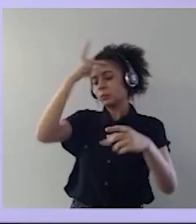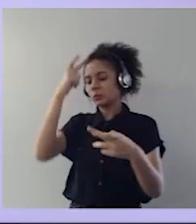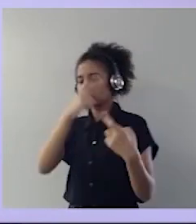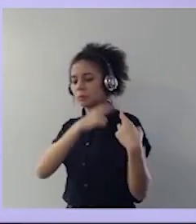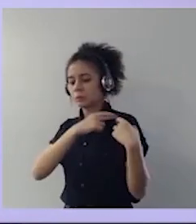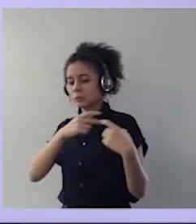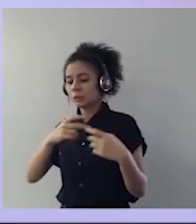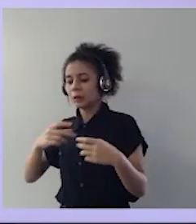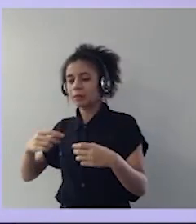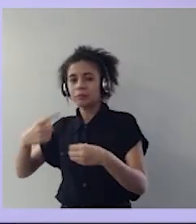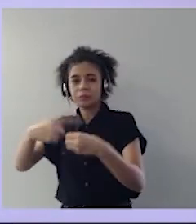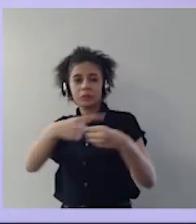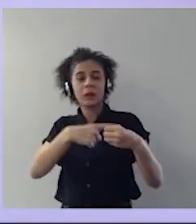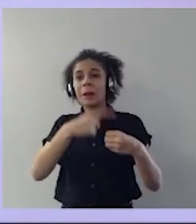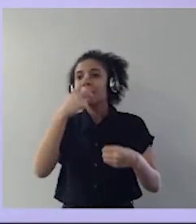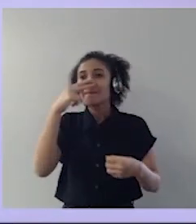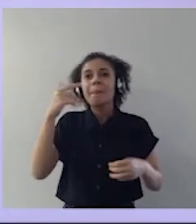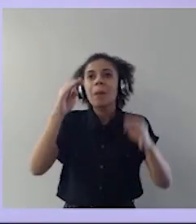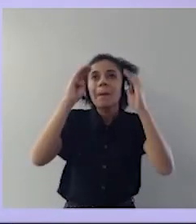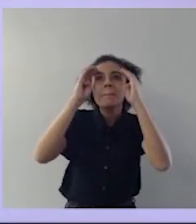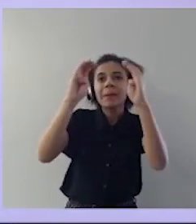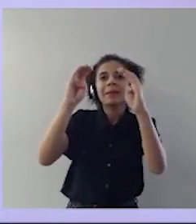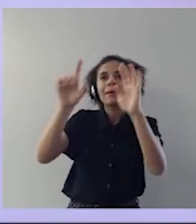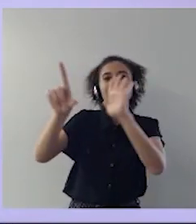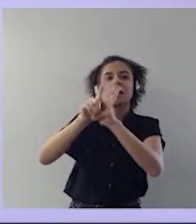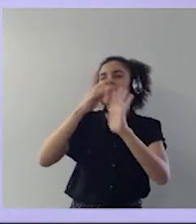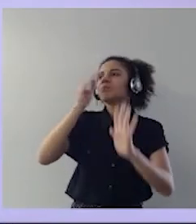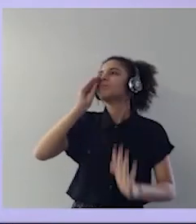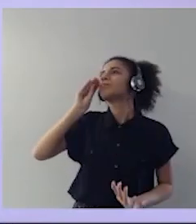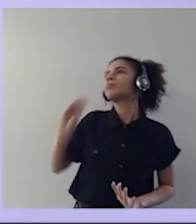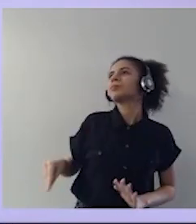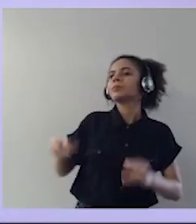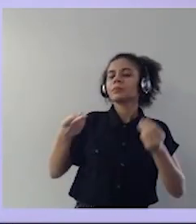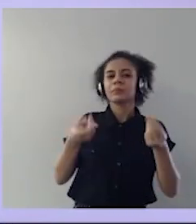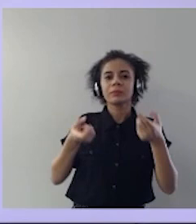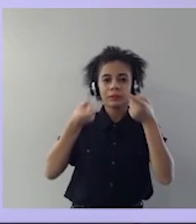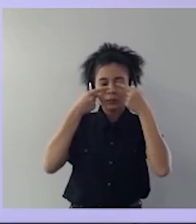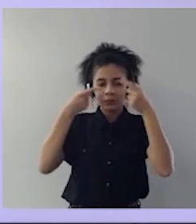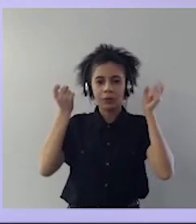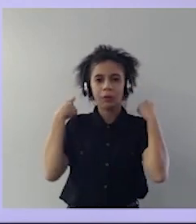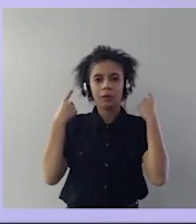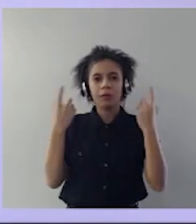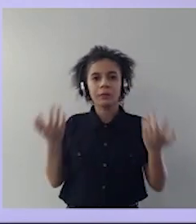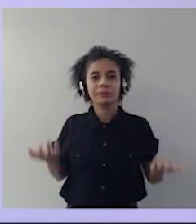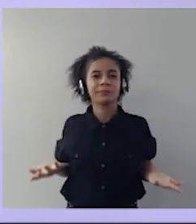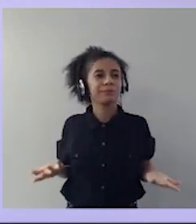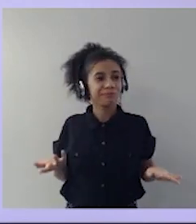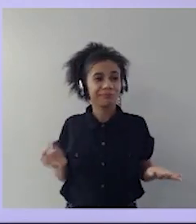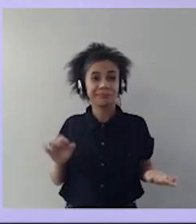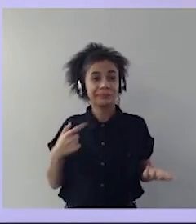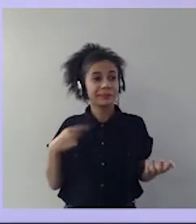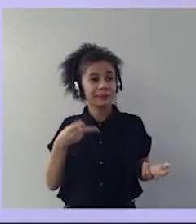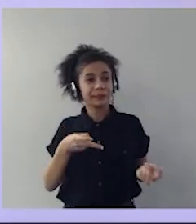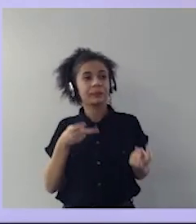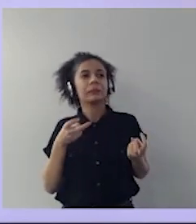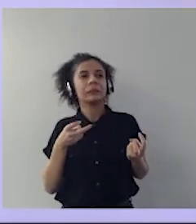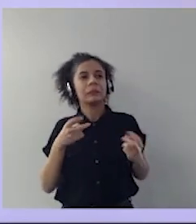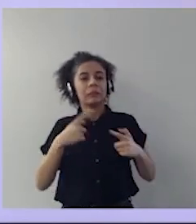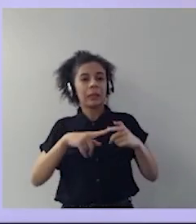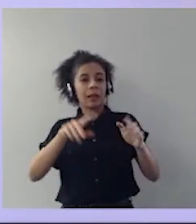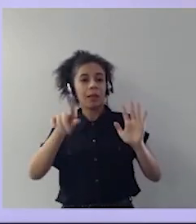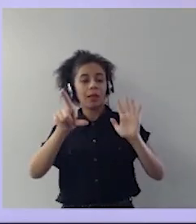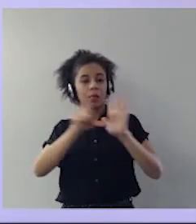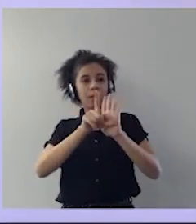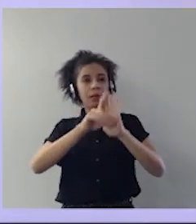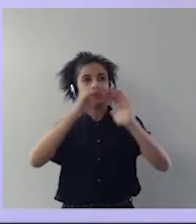como fonte imediata a lei, o que é muito revelador. A hierarquia